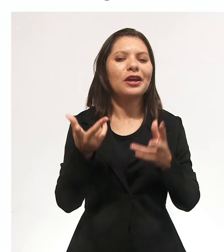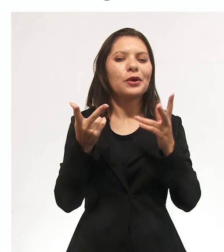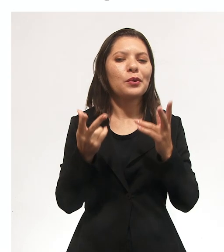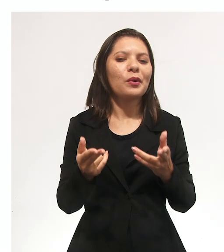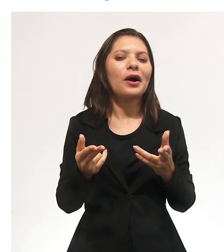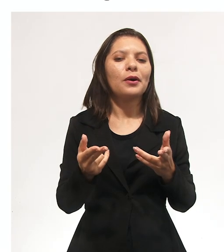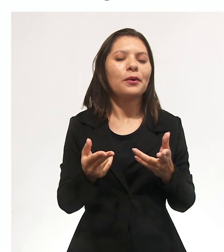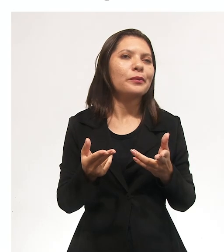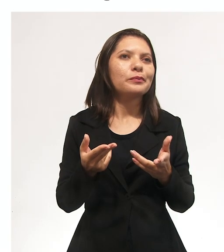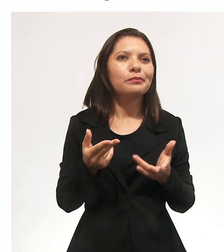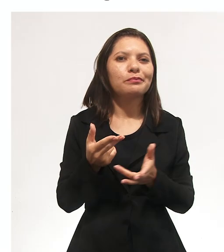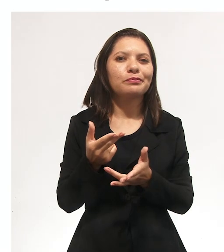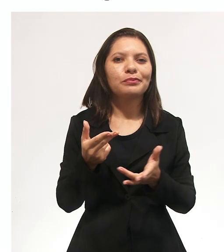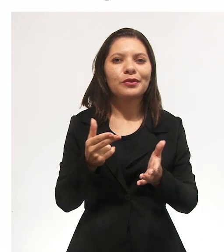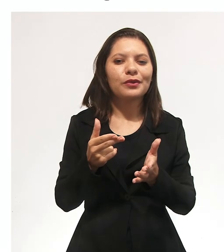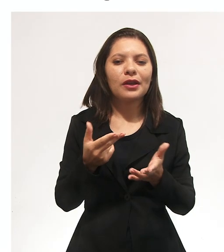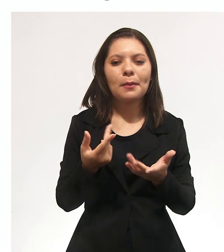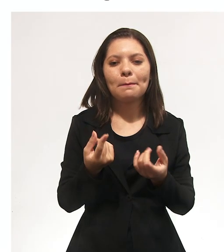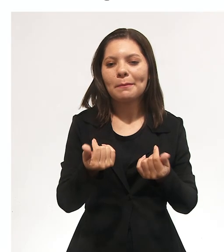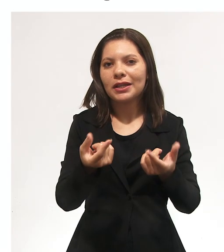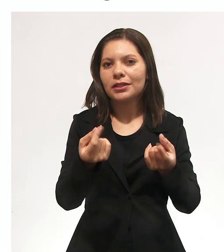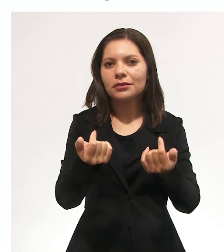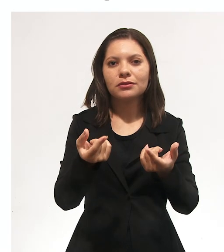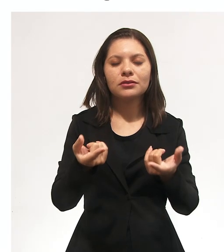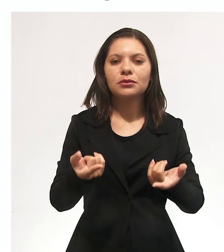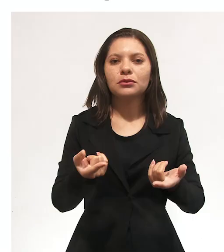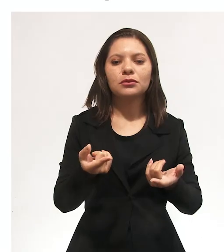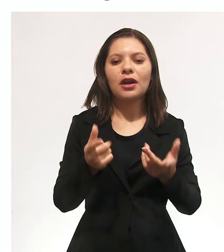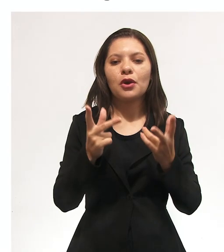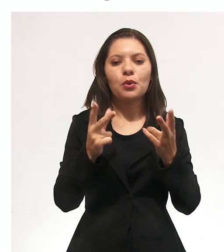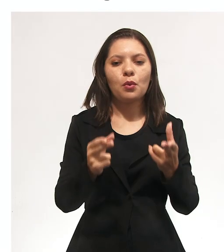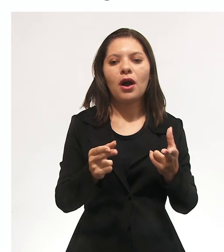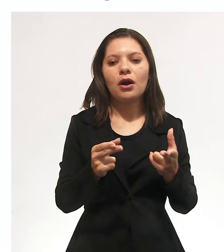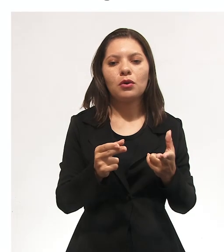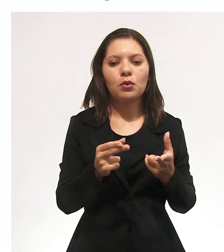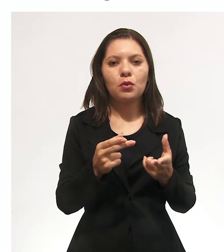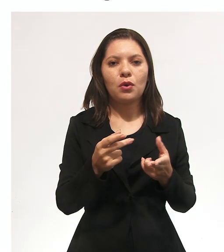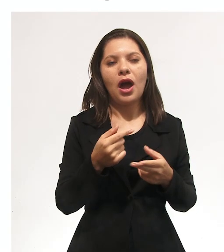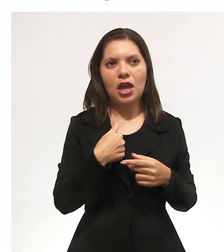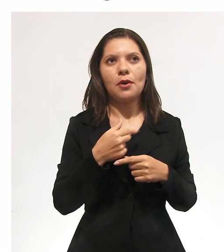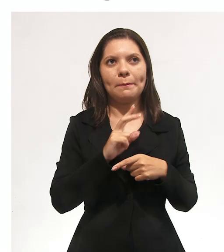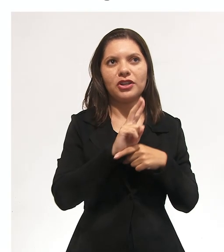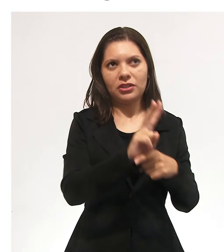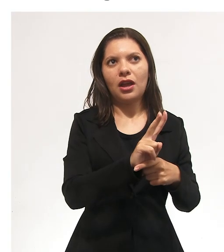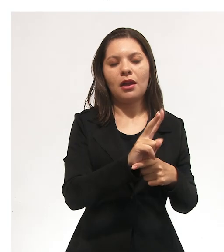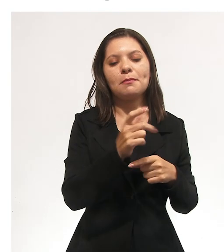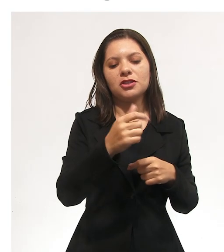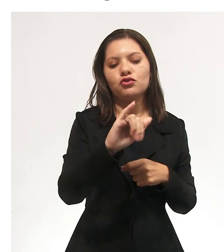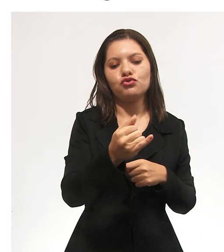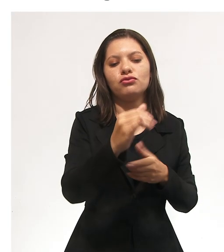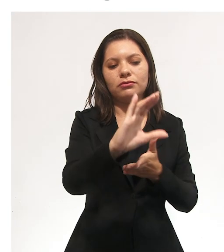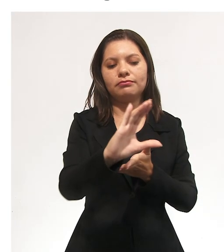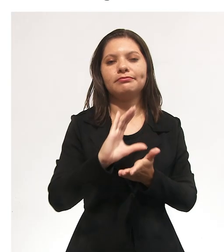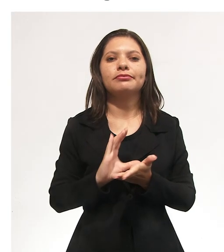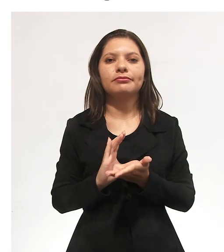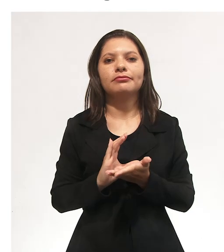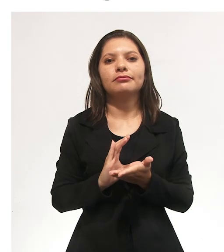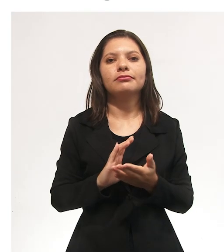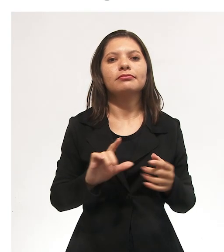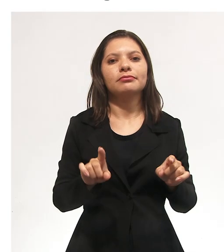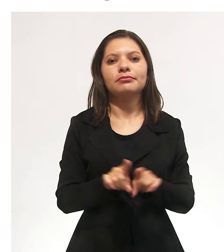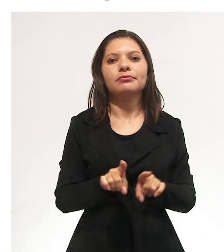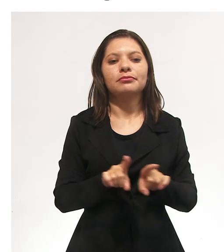ou preço do dinheiro. É a remuneração que o detentor do dinheiro ele recebe por